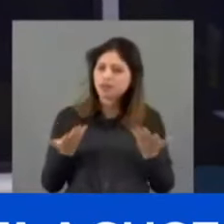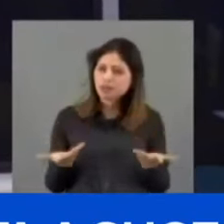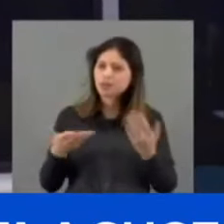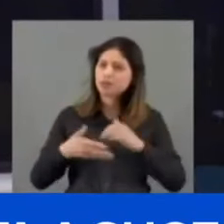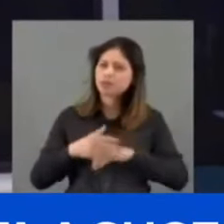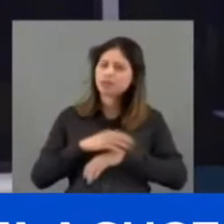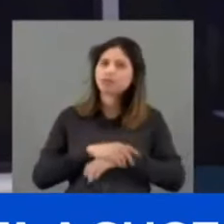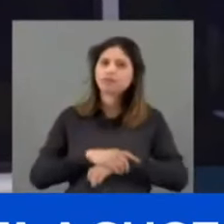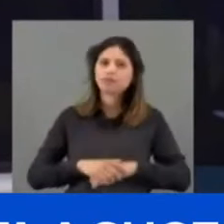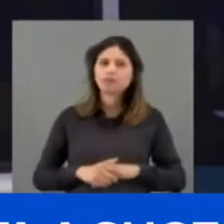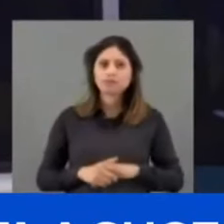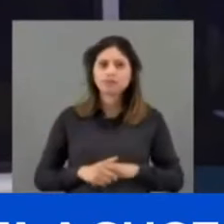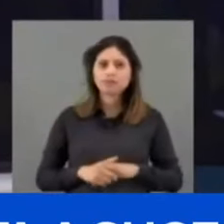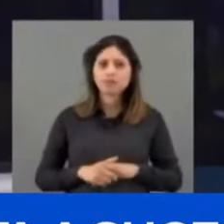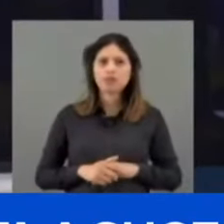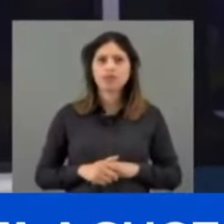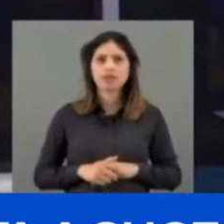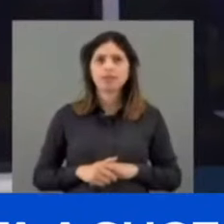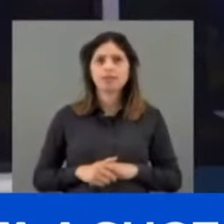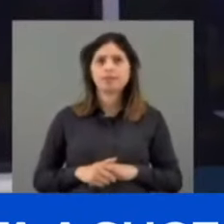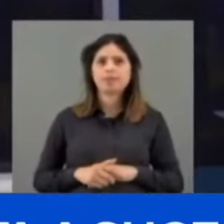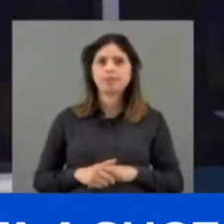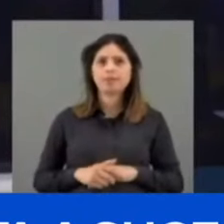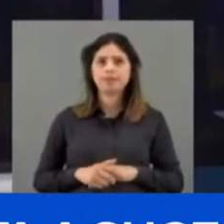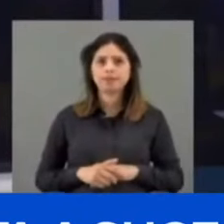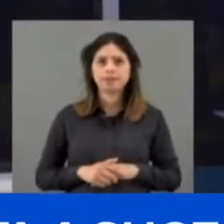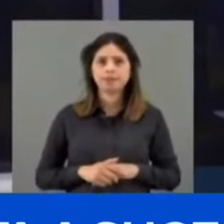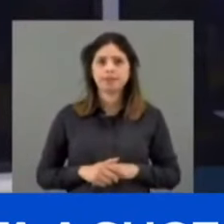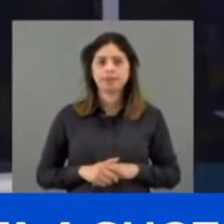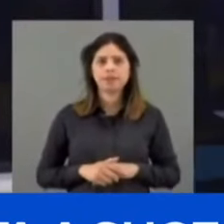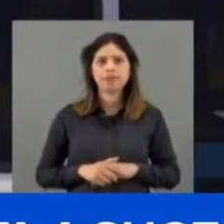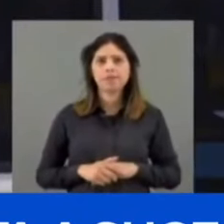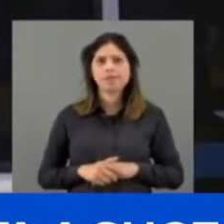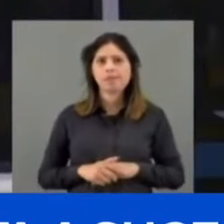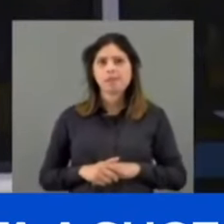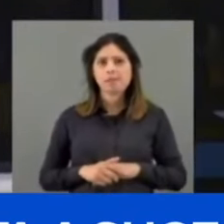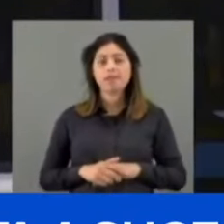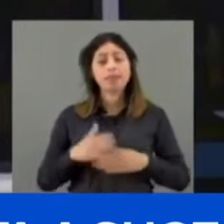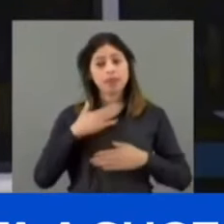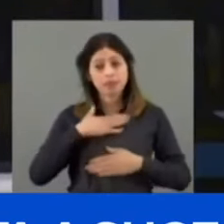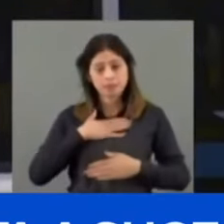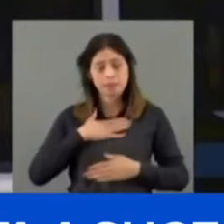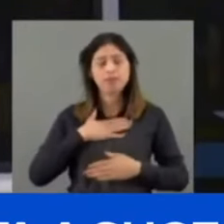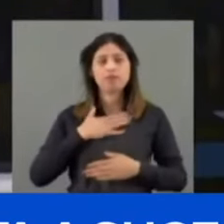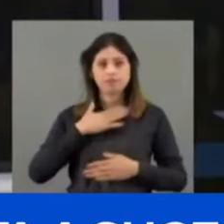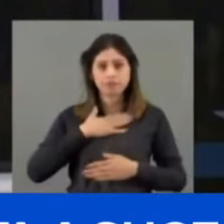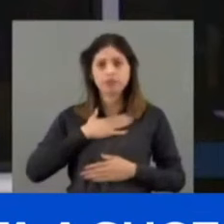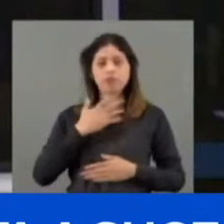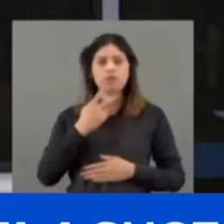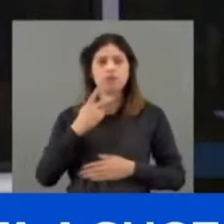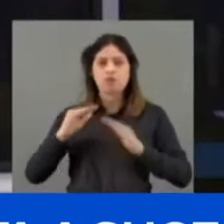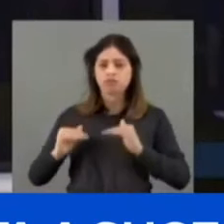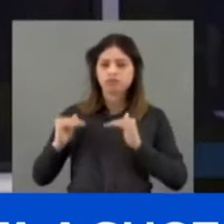Então, quer dizer que a única maneira do Lira sair enfraquecido ou de enfraquecer o Lira seria essa divisão do Centrão, então